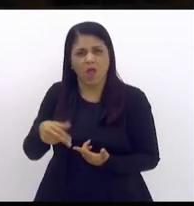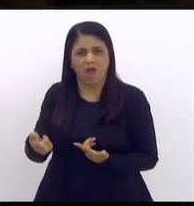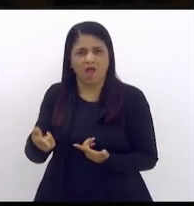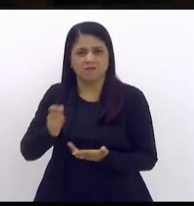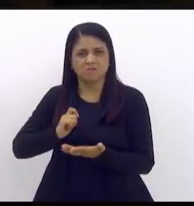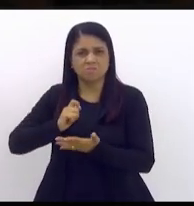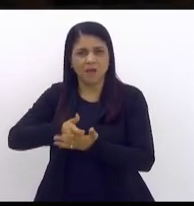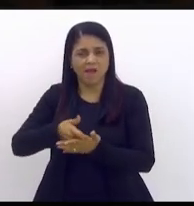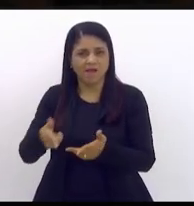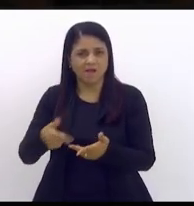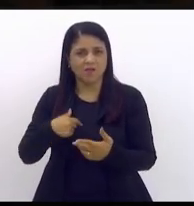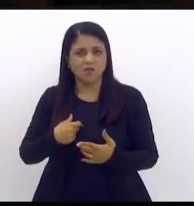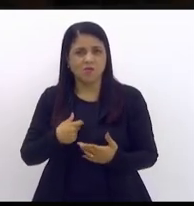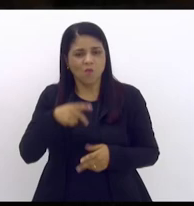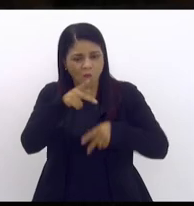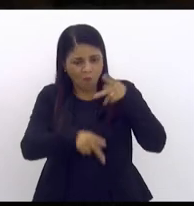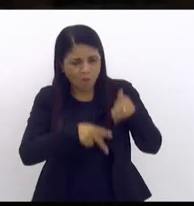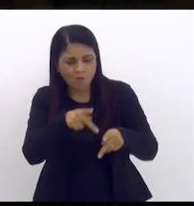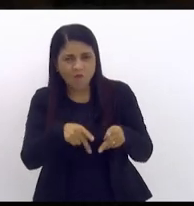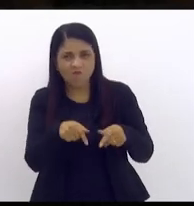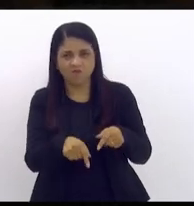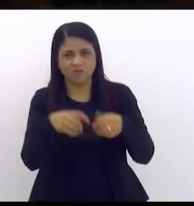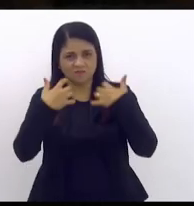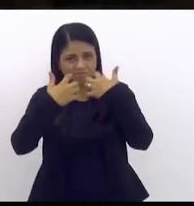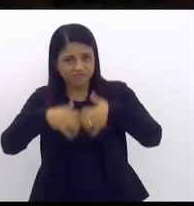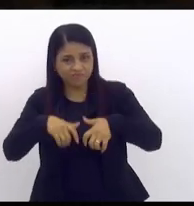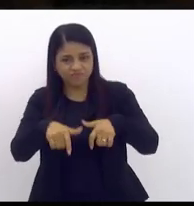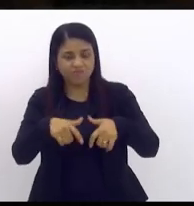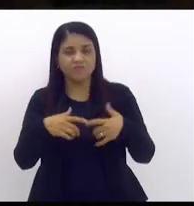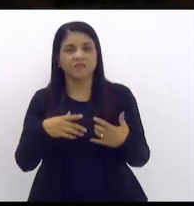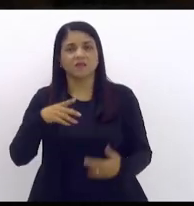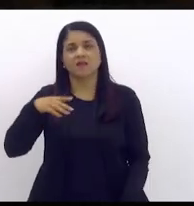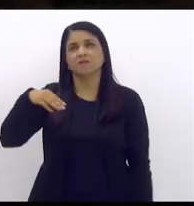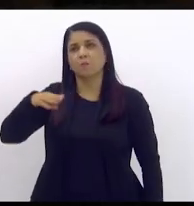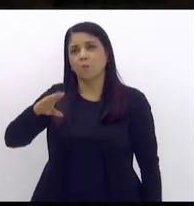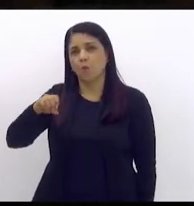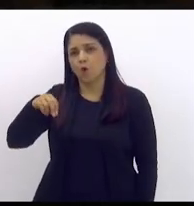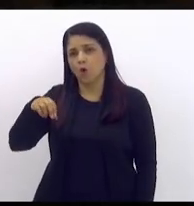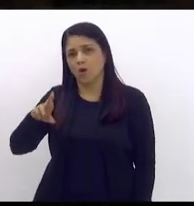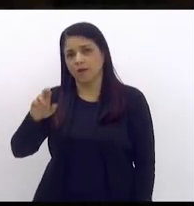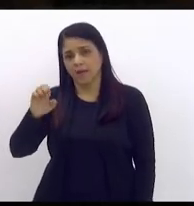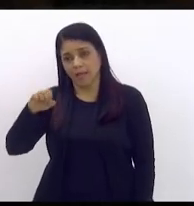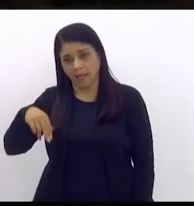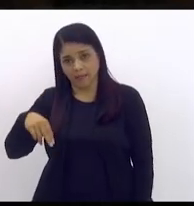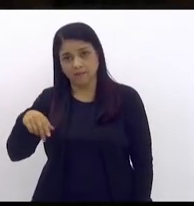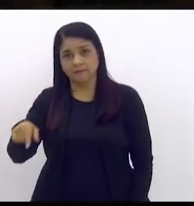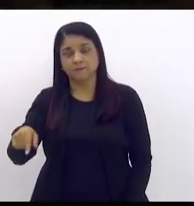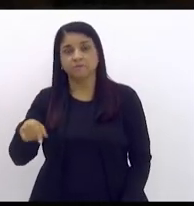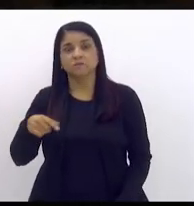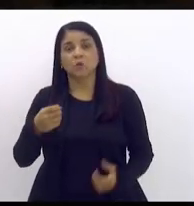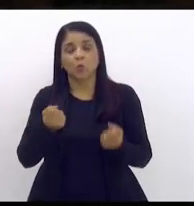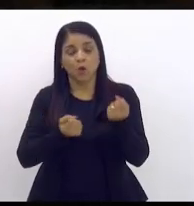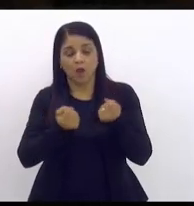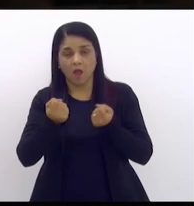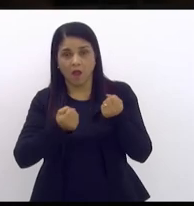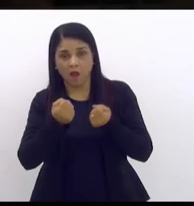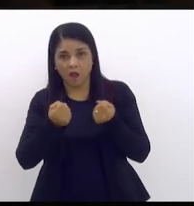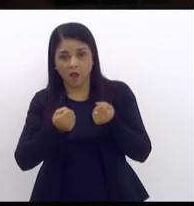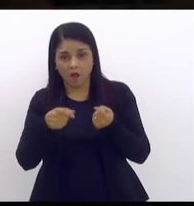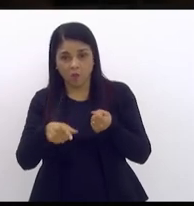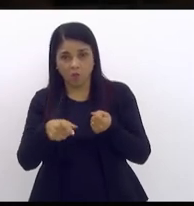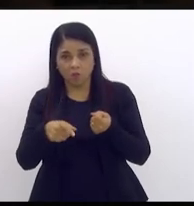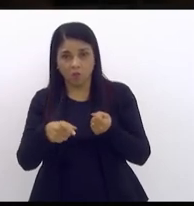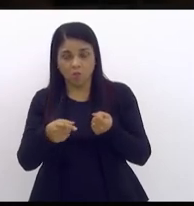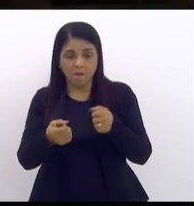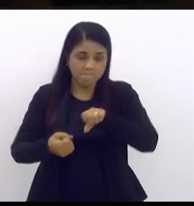carro sucateado. Lá no Morém, a gente teve na descida da Pedro Ivo um carro que, se não fosse o rodoviário, garantia ali